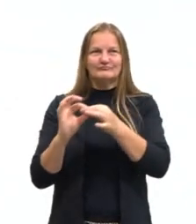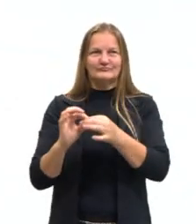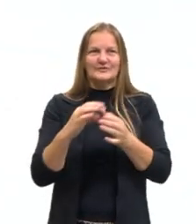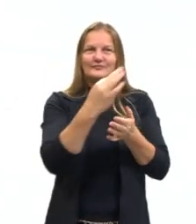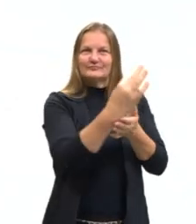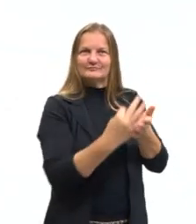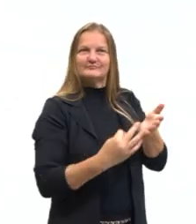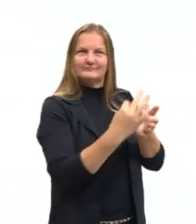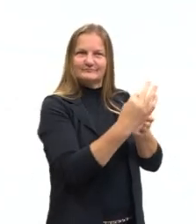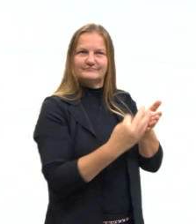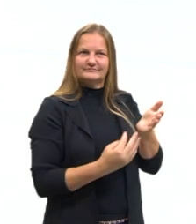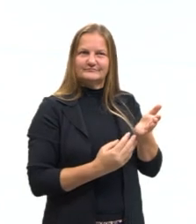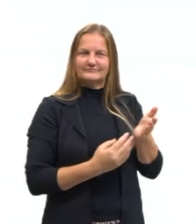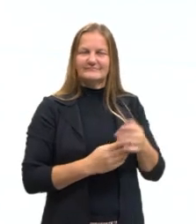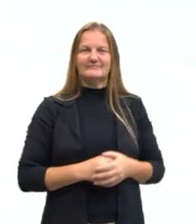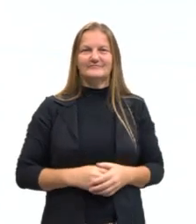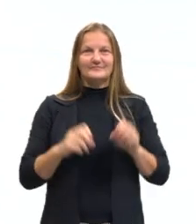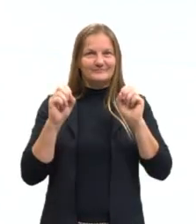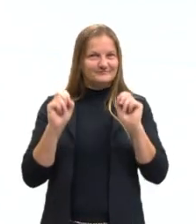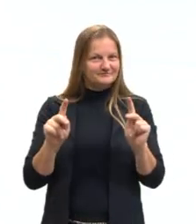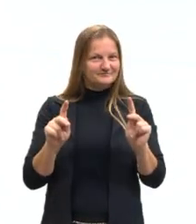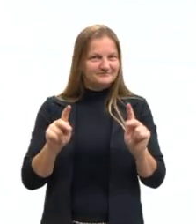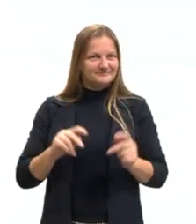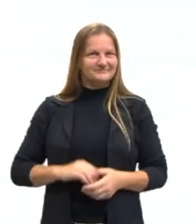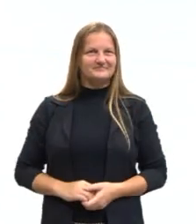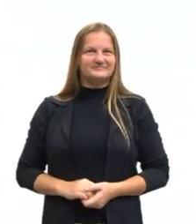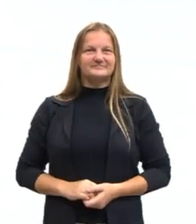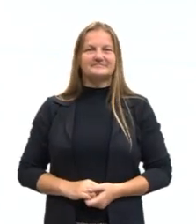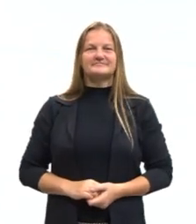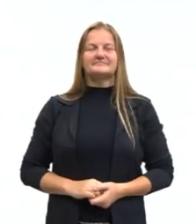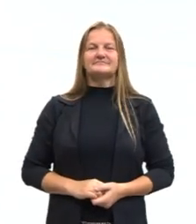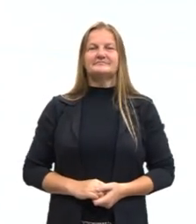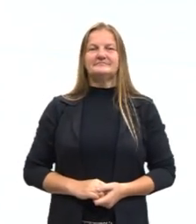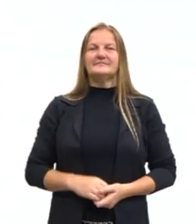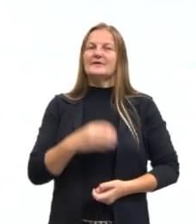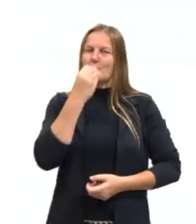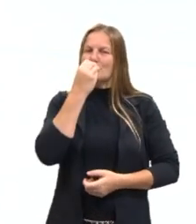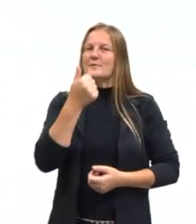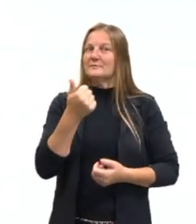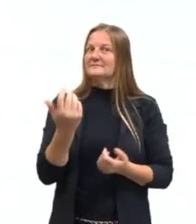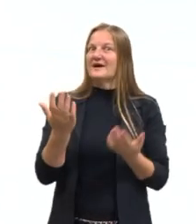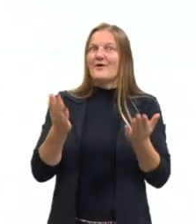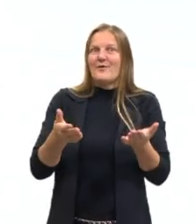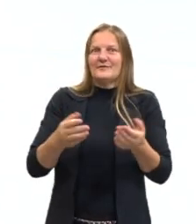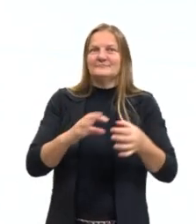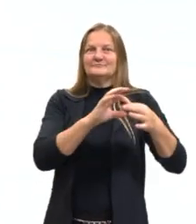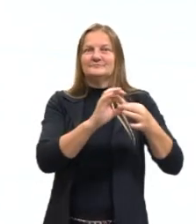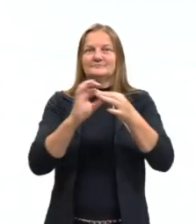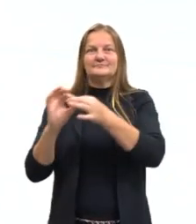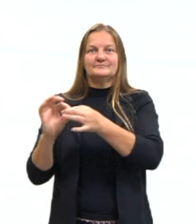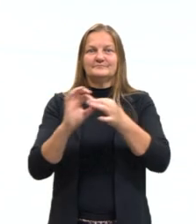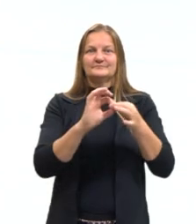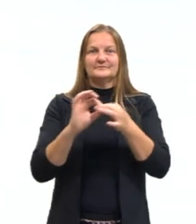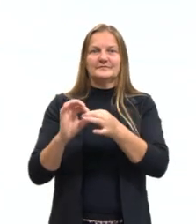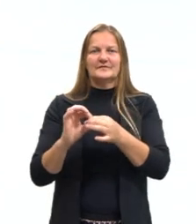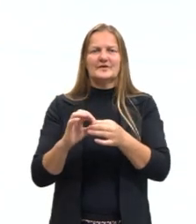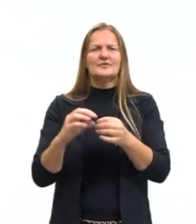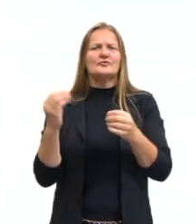textuais certo muito bem os conectores são